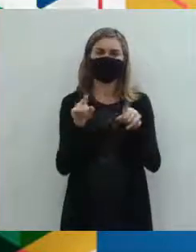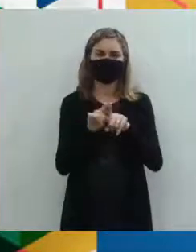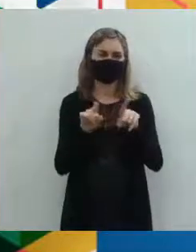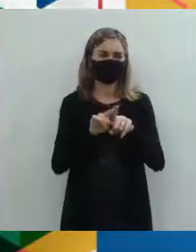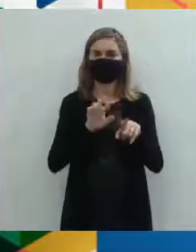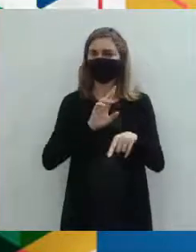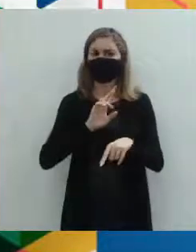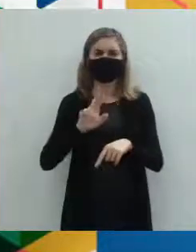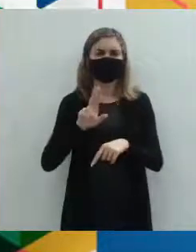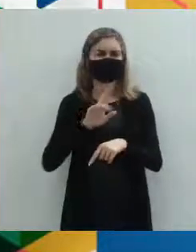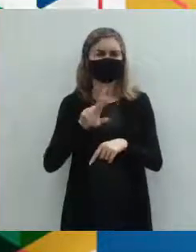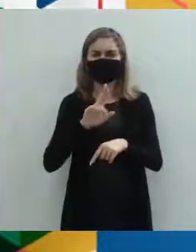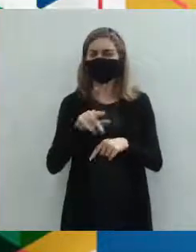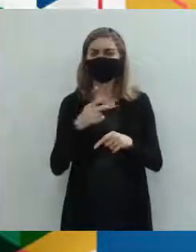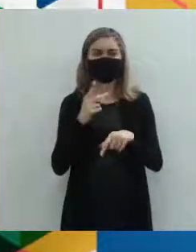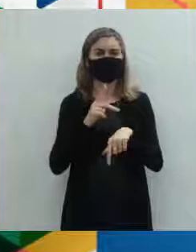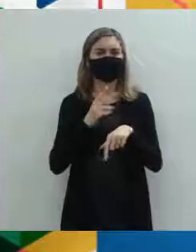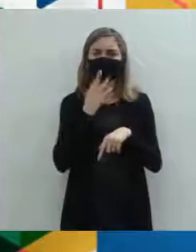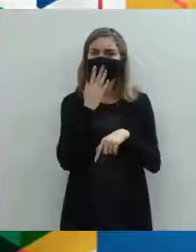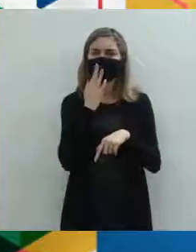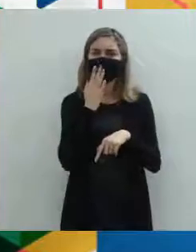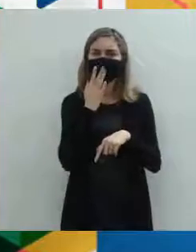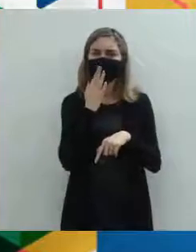é cor, né?